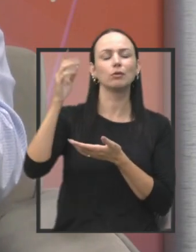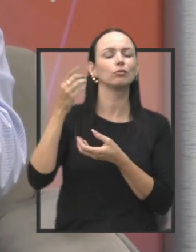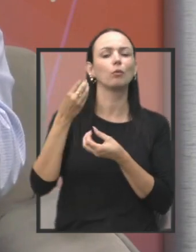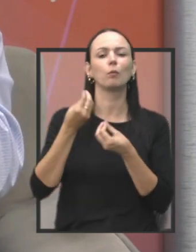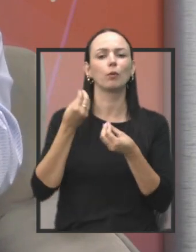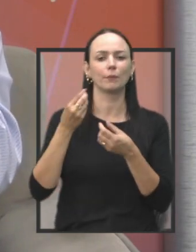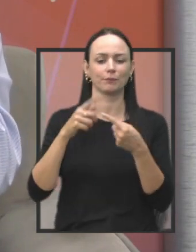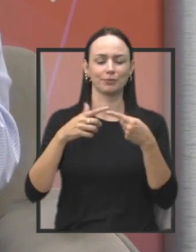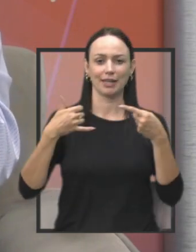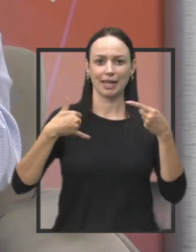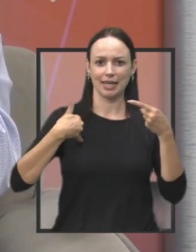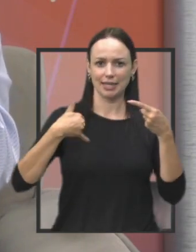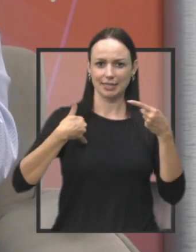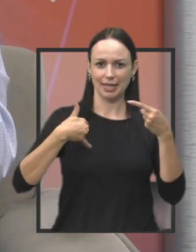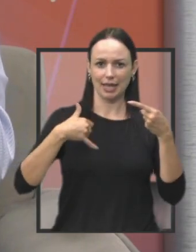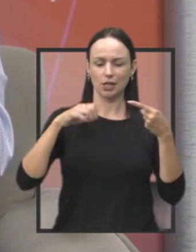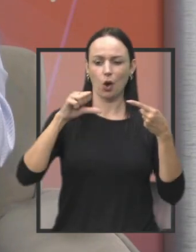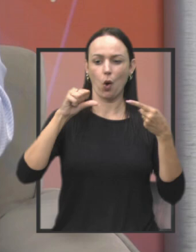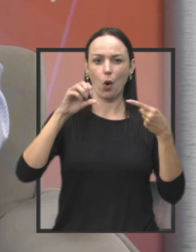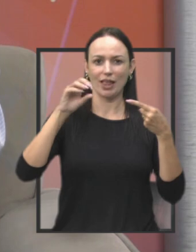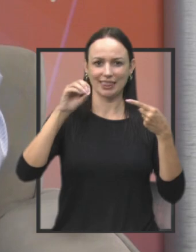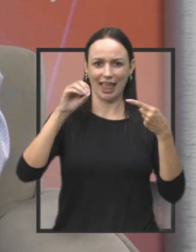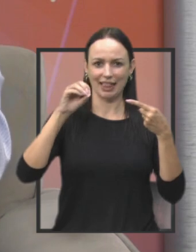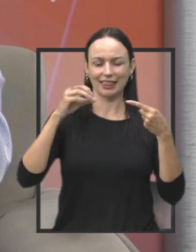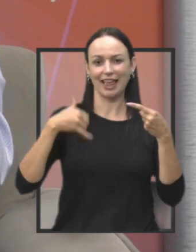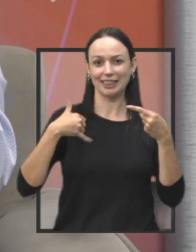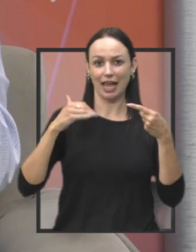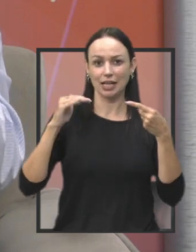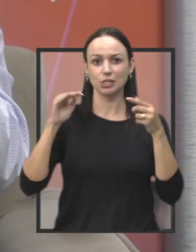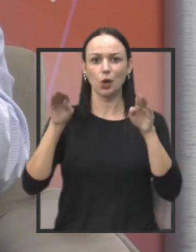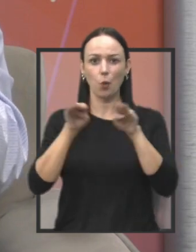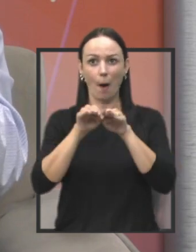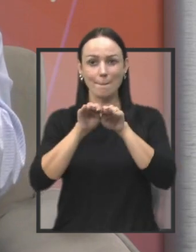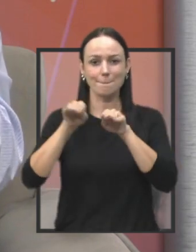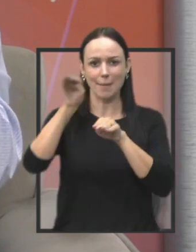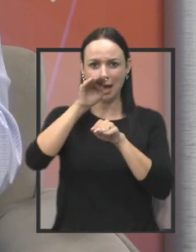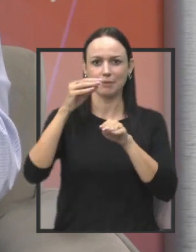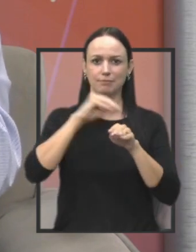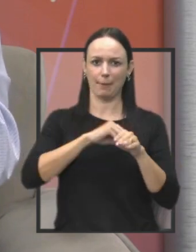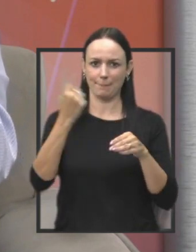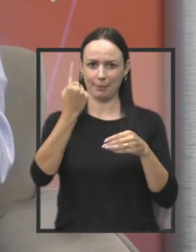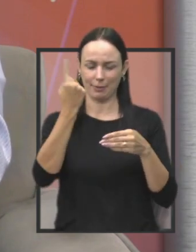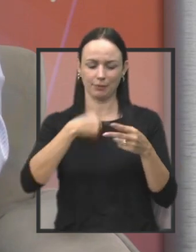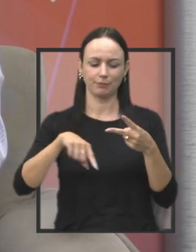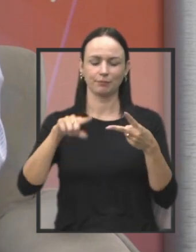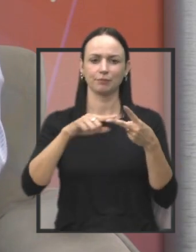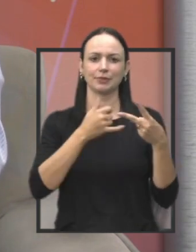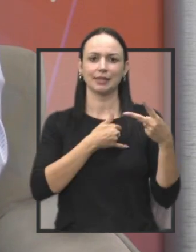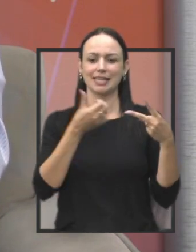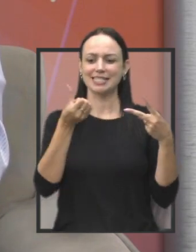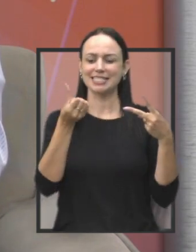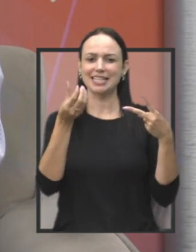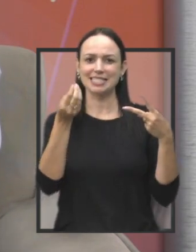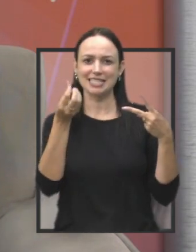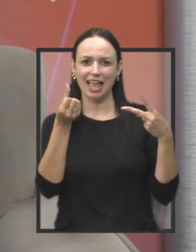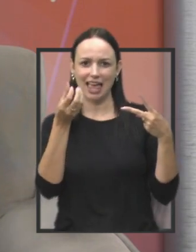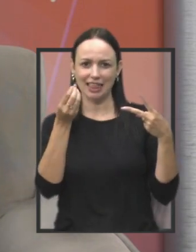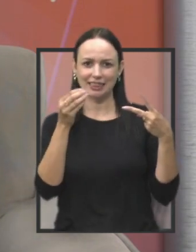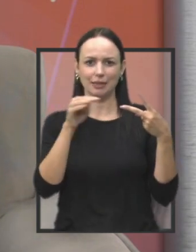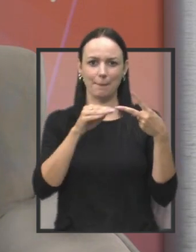contribuinte, idade igual ou superior a 80 anos, recebe primeiro. Idade igual ou superior a 60